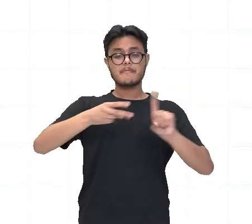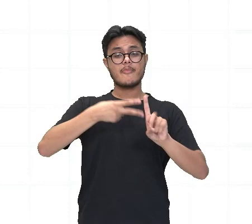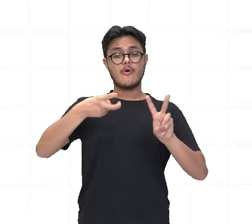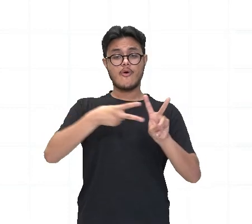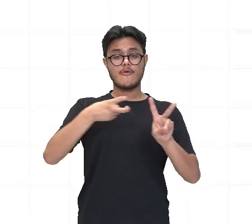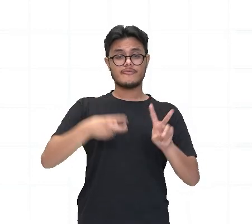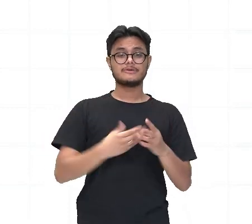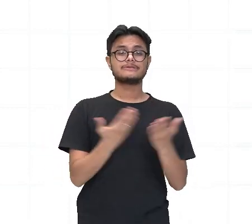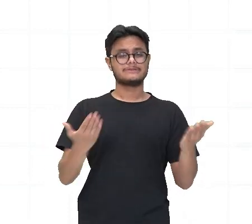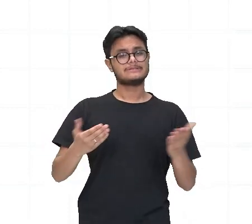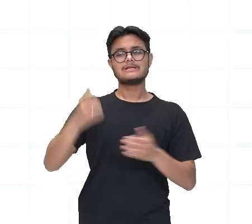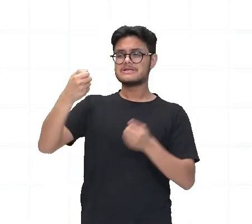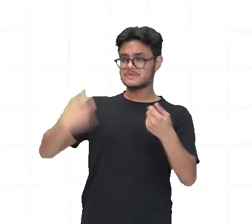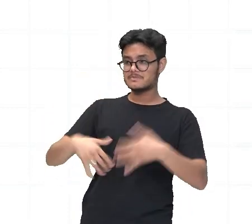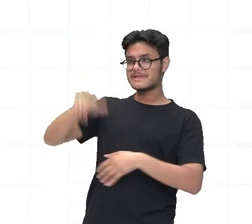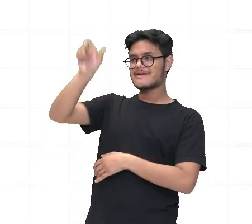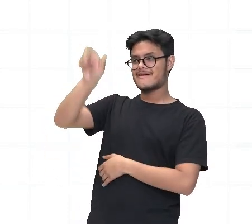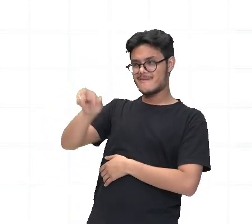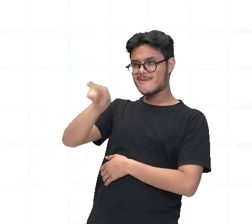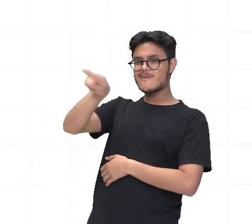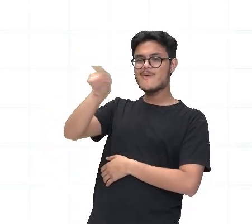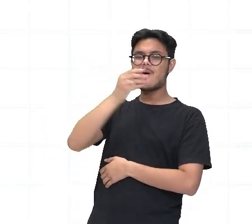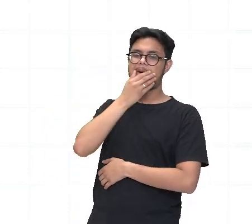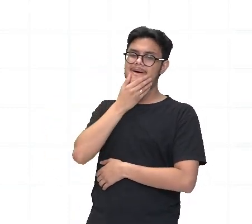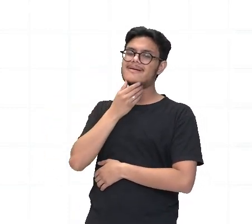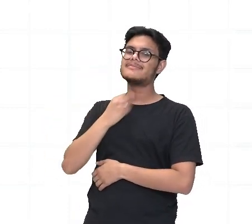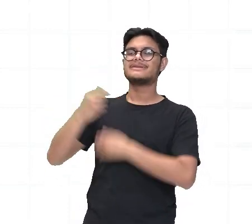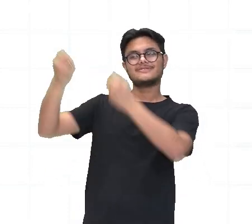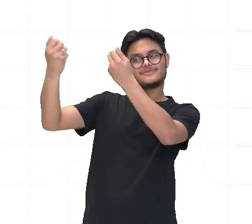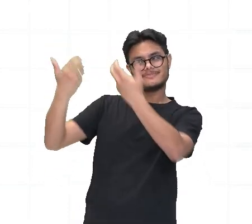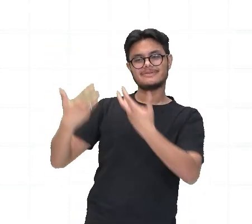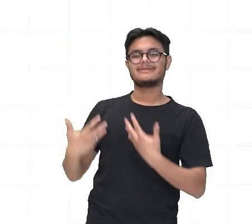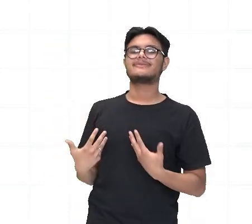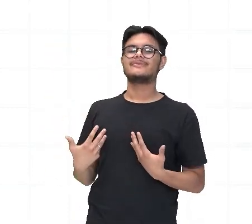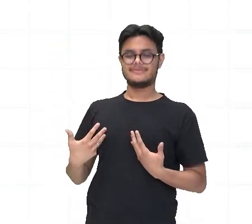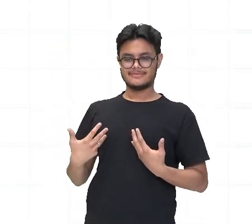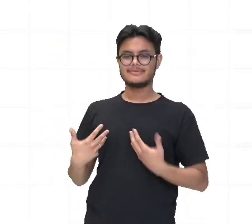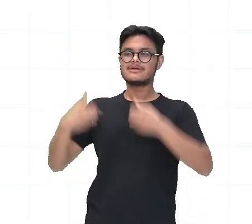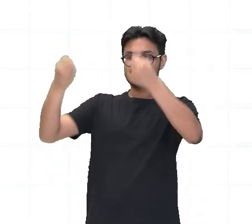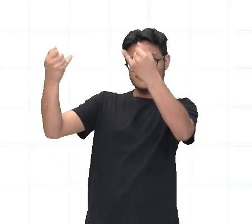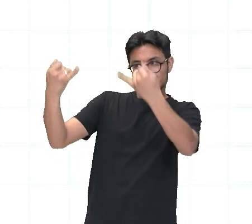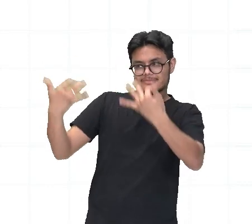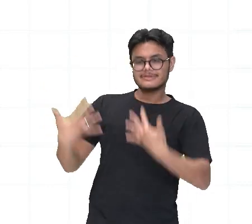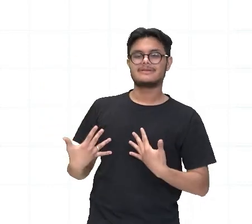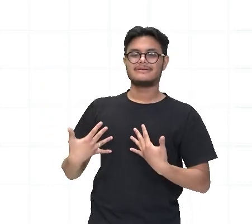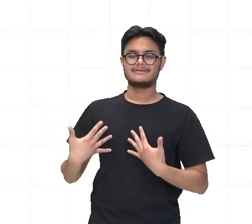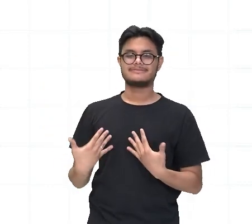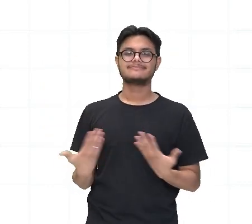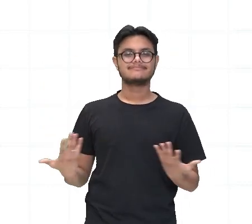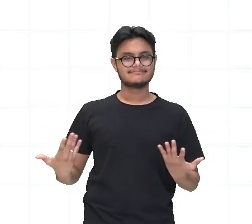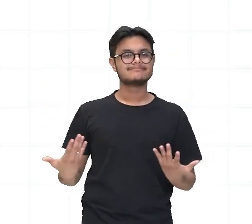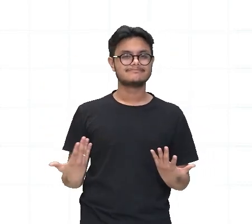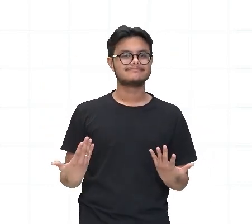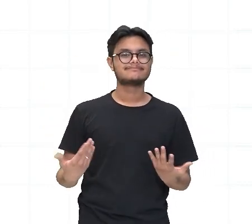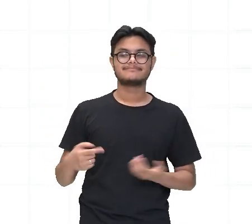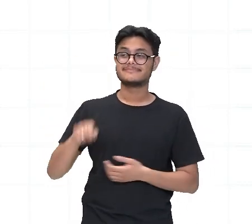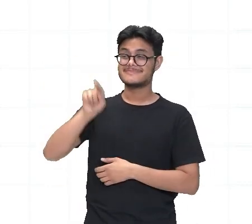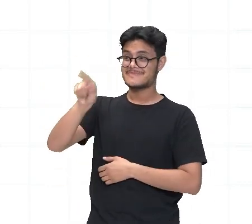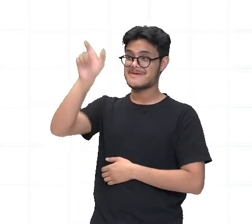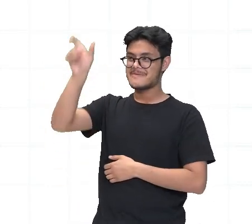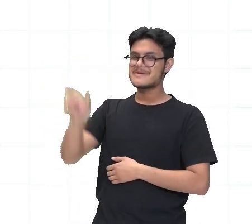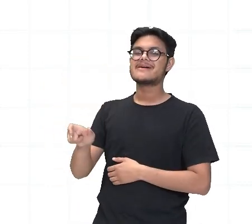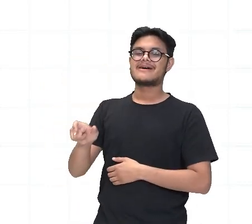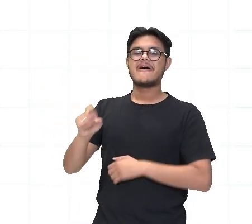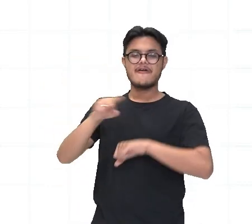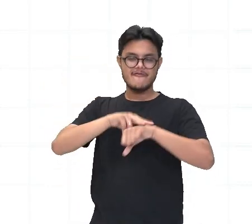povos, explica o pesquisador. Então, o pesquisador, mais uma vez, referenciando o nosso pesquisador,